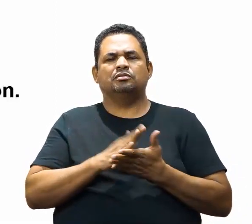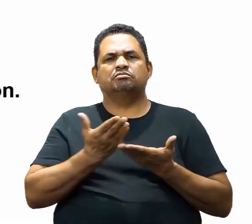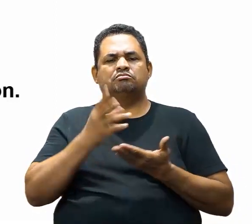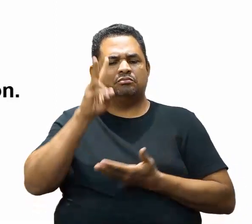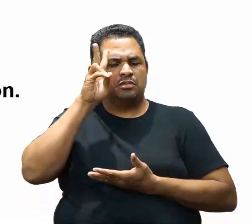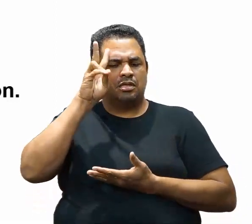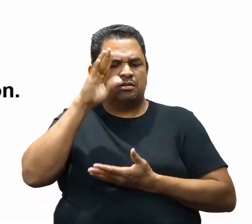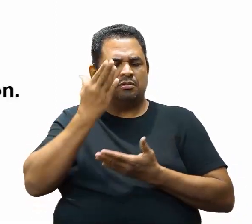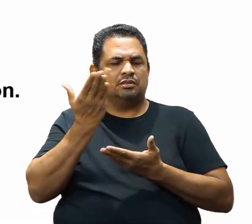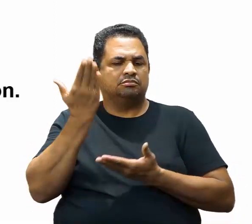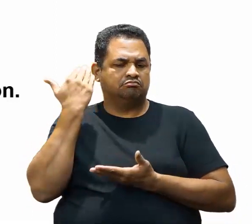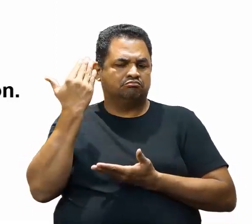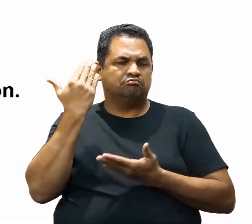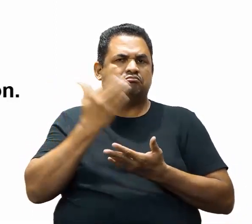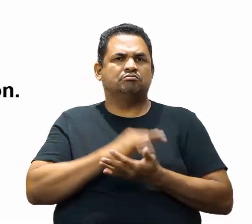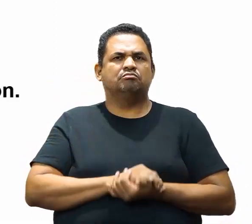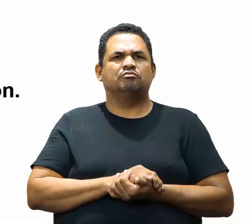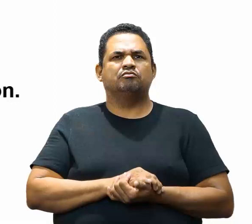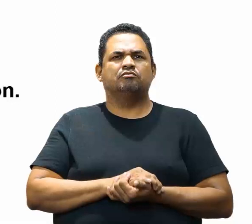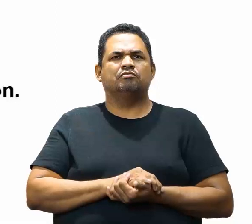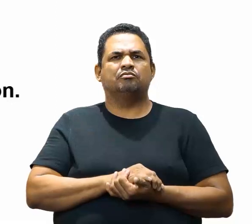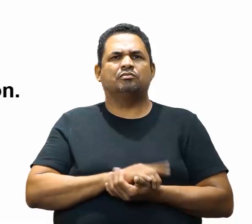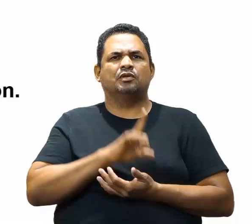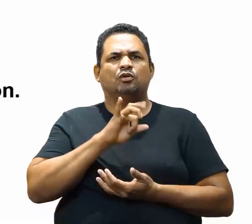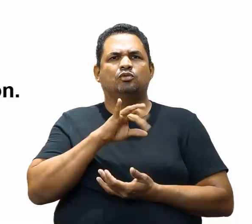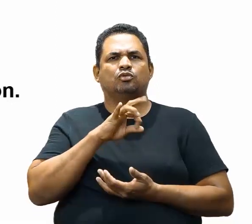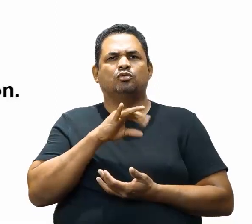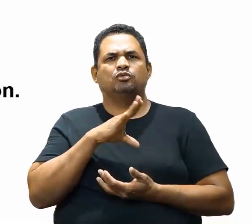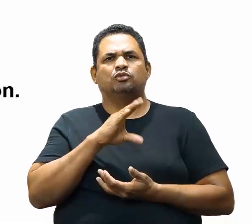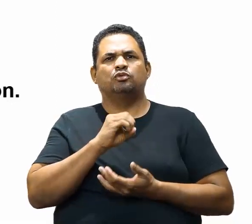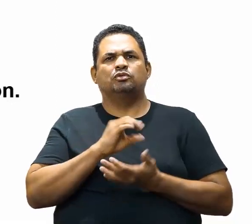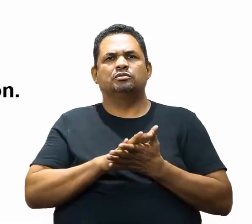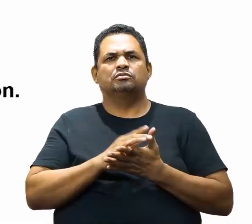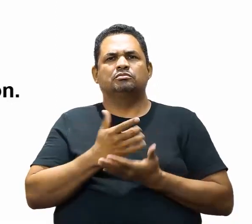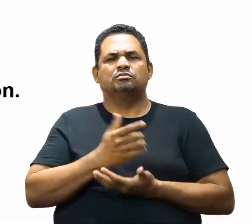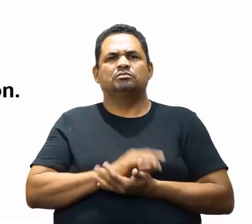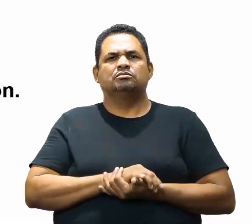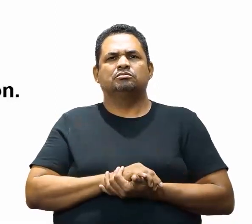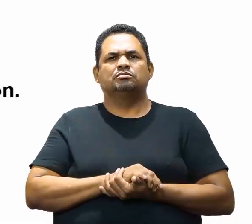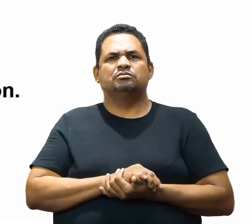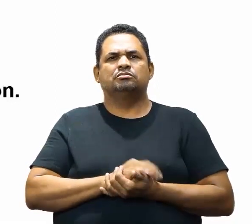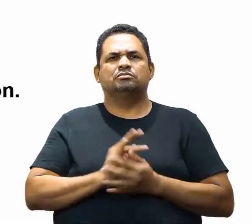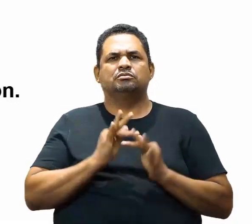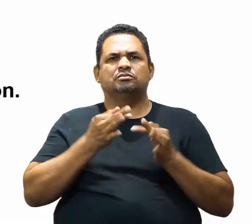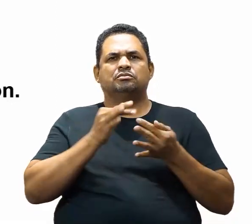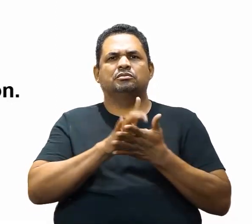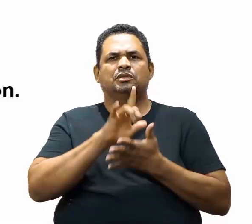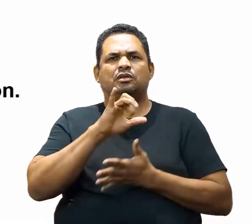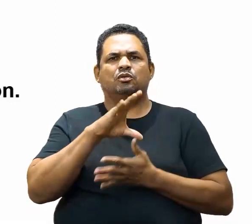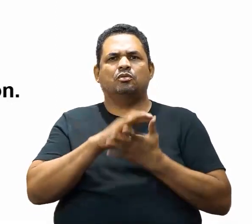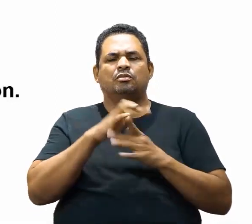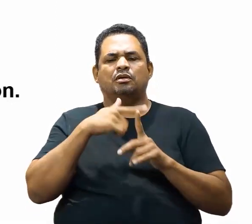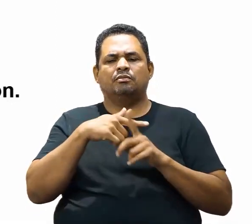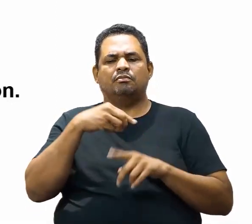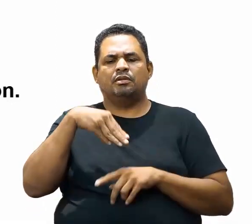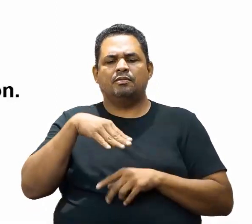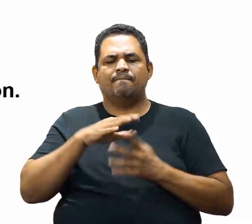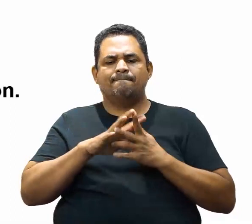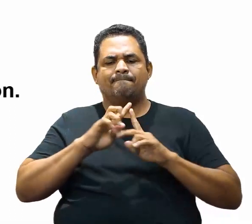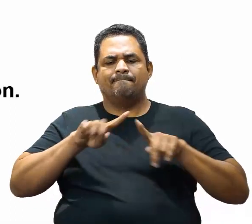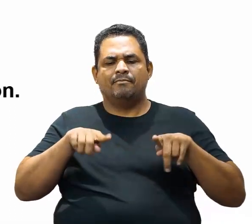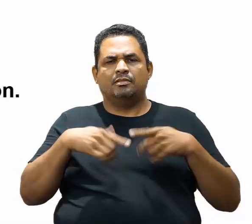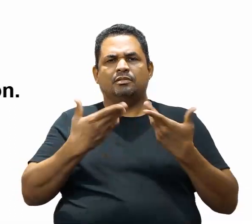dito anteriormente. No tuyo, não tinha solução. E por último, lo más más. Lo